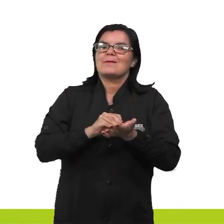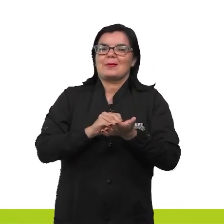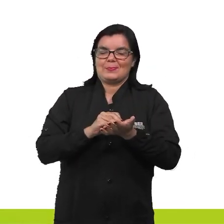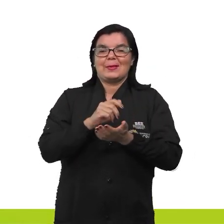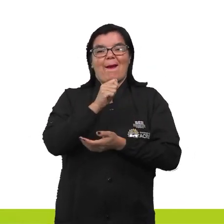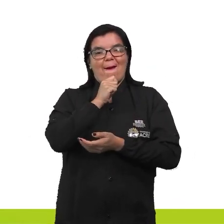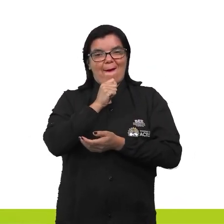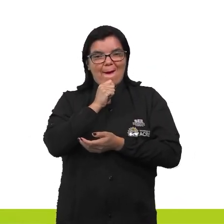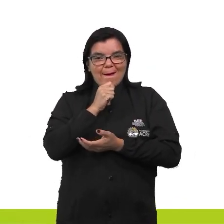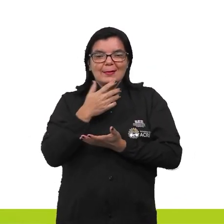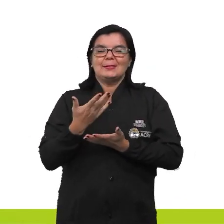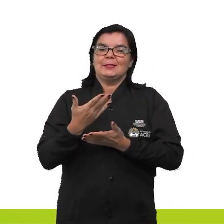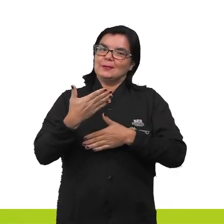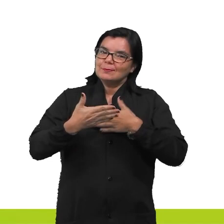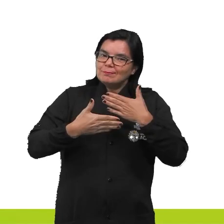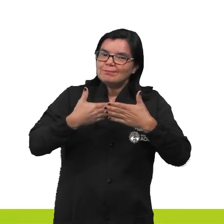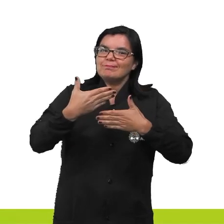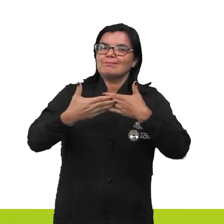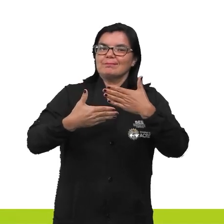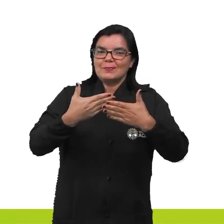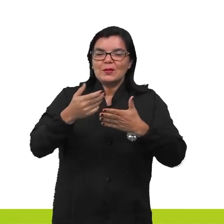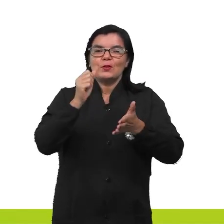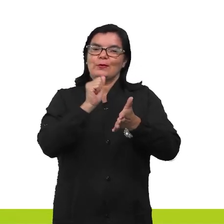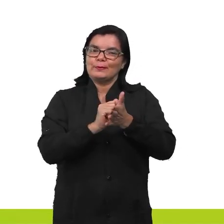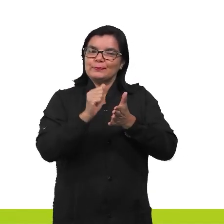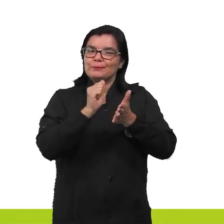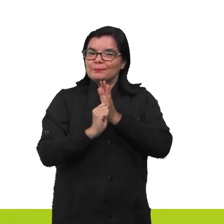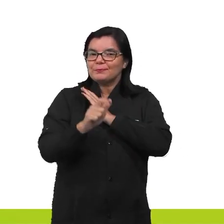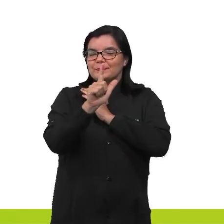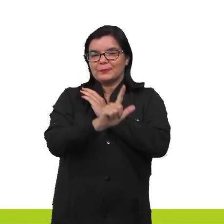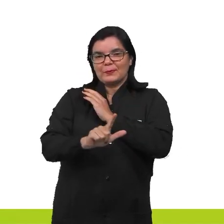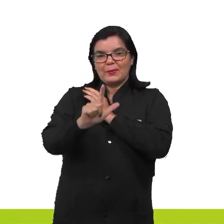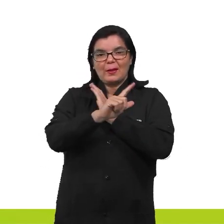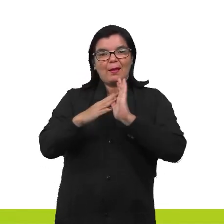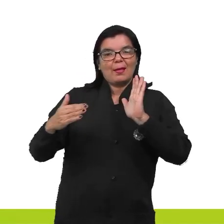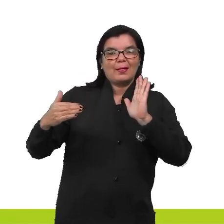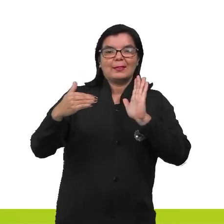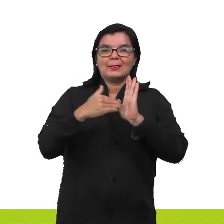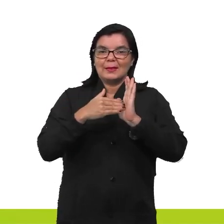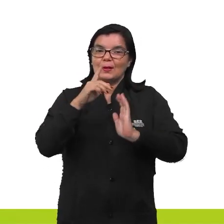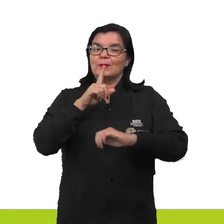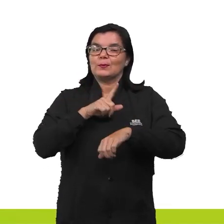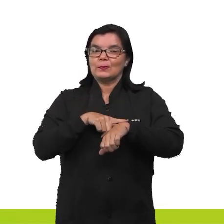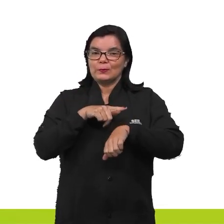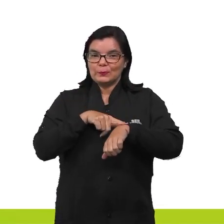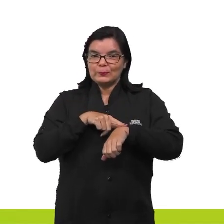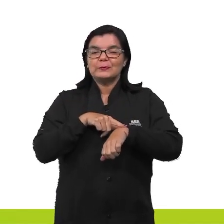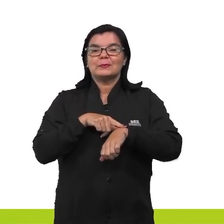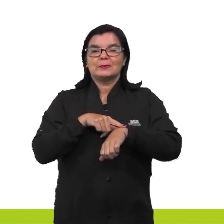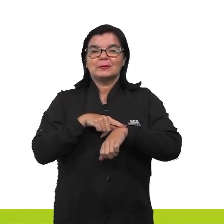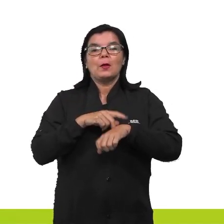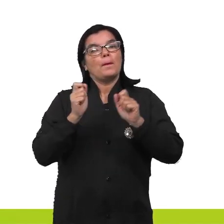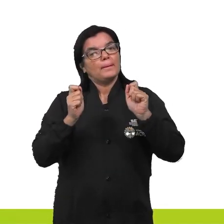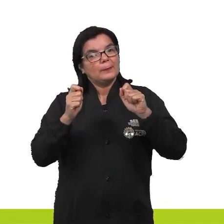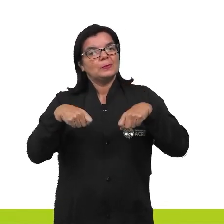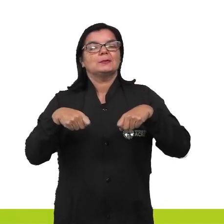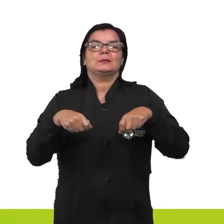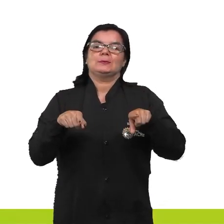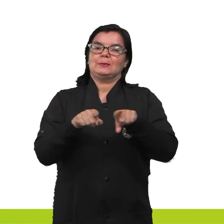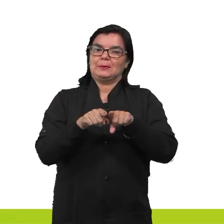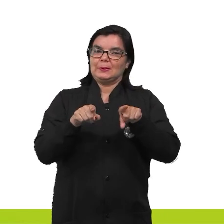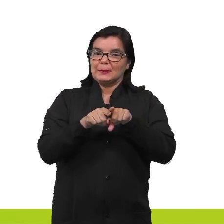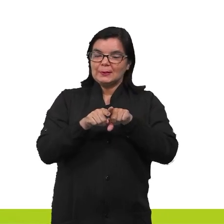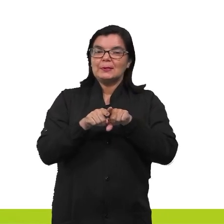ainda estamos em processo de produção literária até o momento. E possivelmente nós